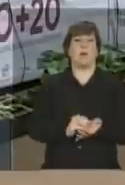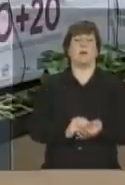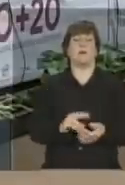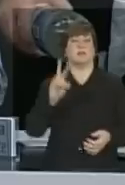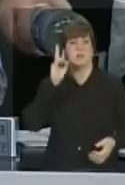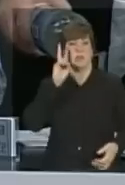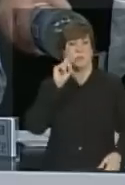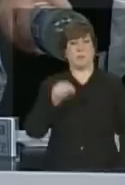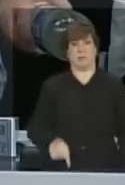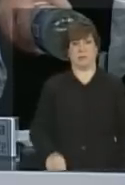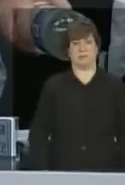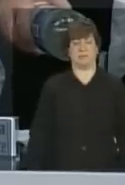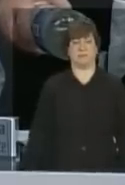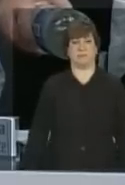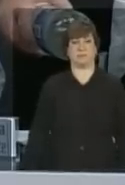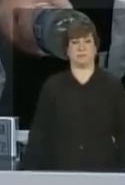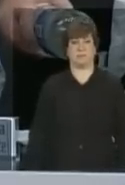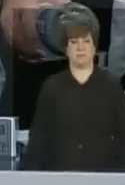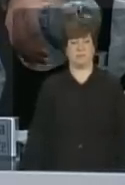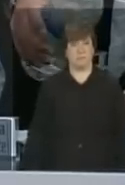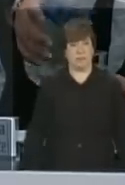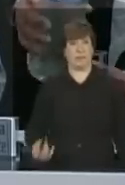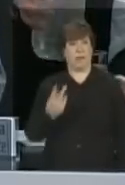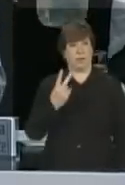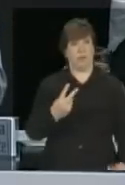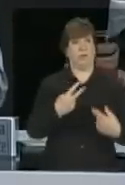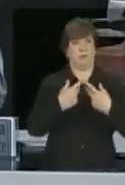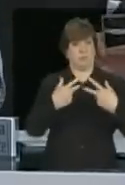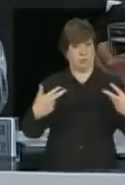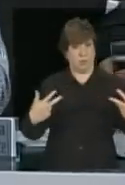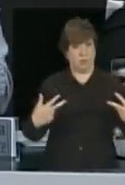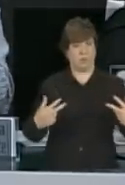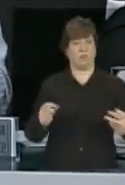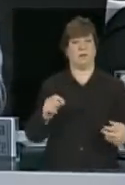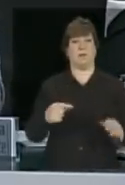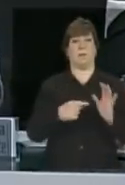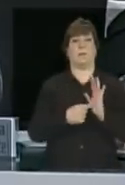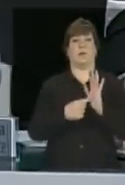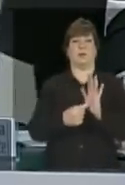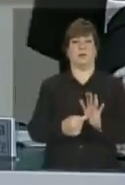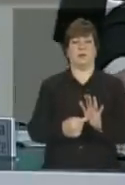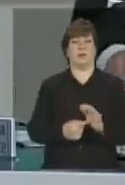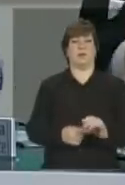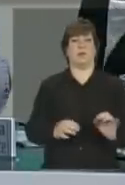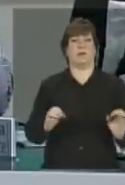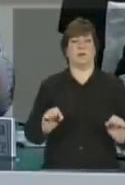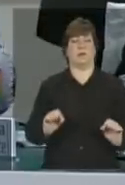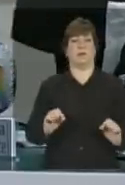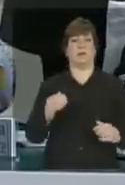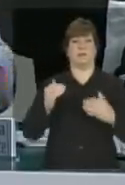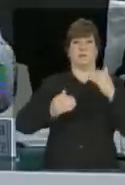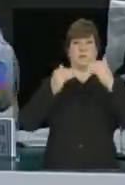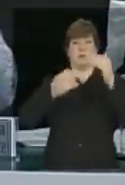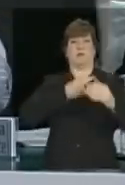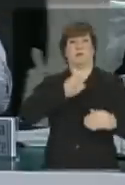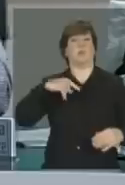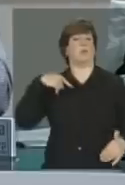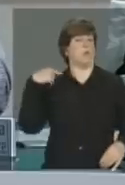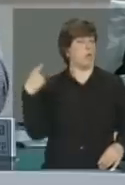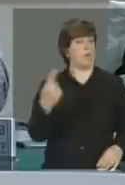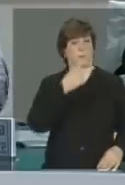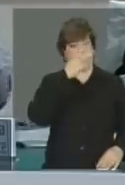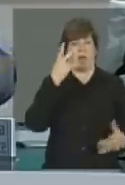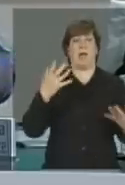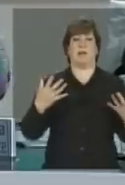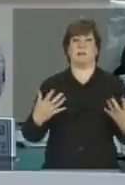isso? E aí, duas coisas foram apontadas. Quer dizer, ninguém discute o paradigma do desenvolvimento sustentável. Todo mundo concorda